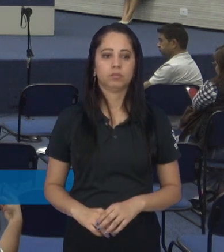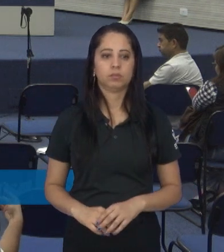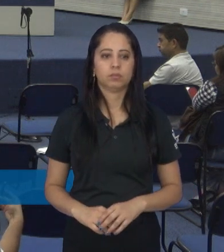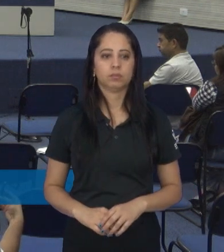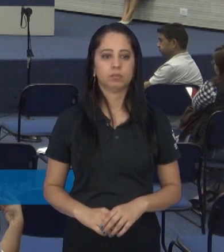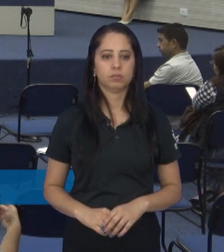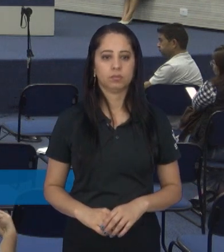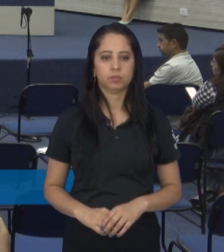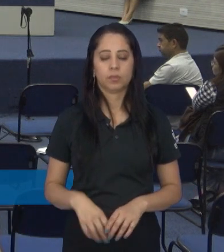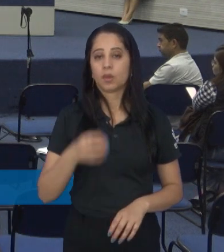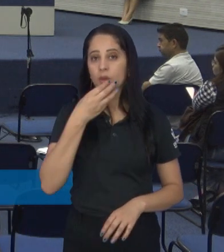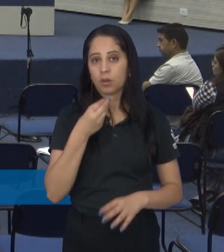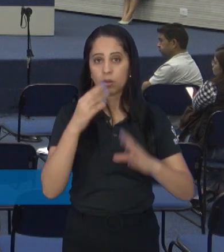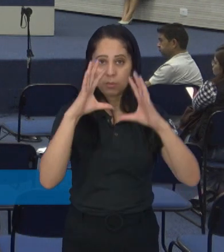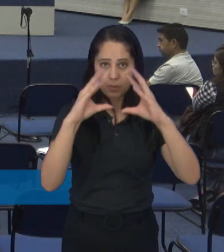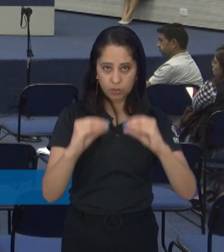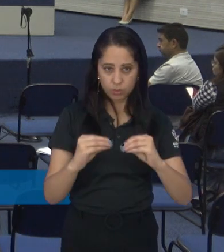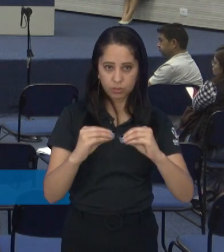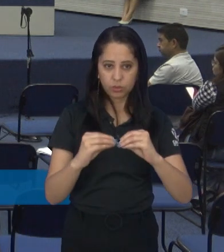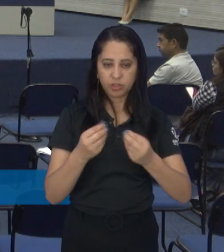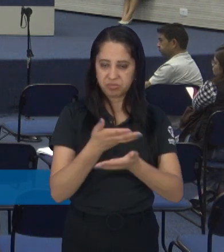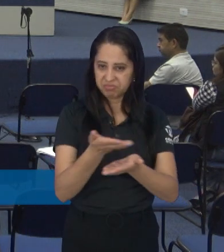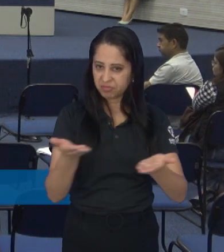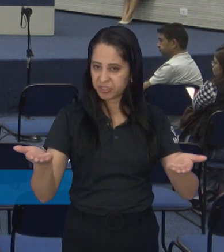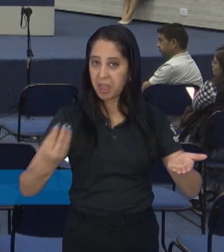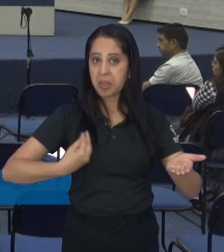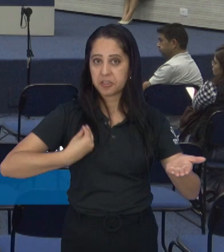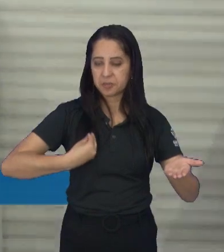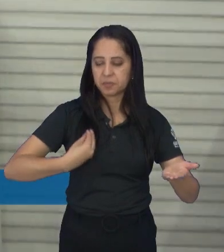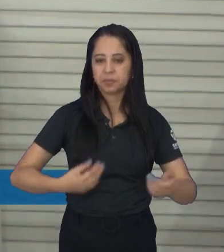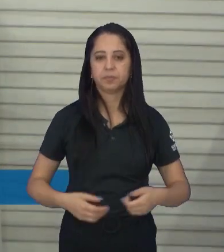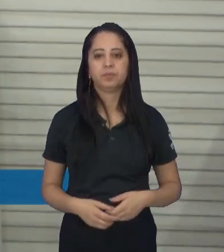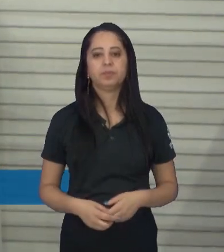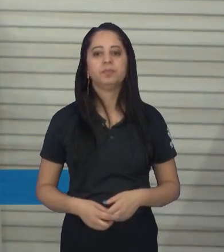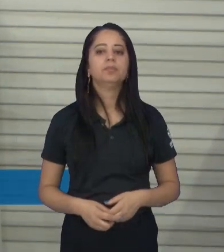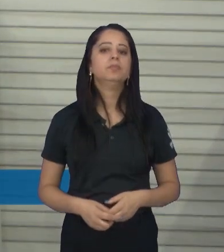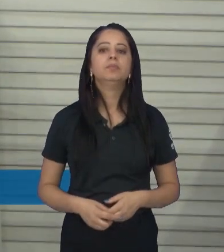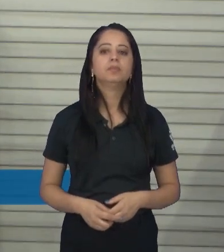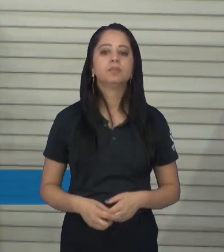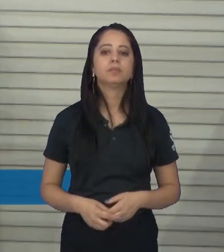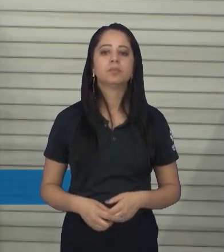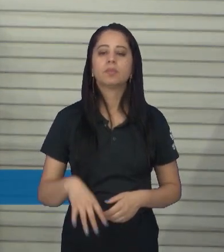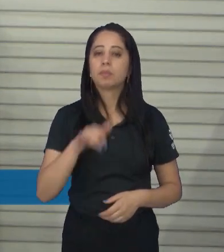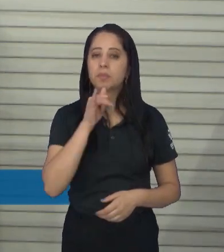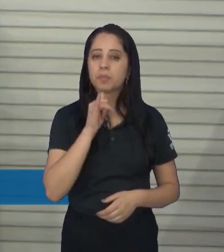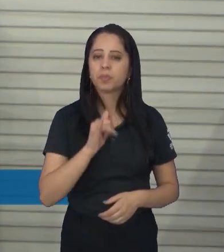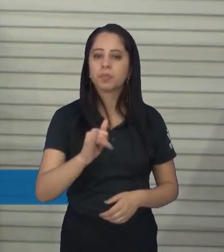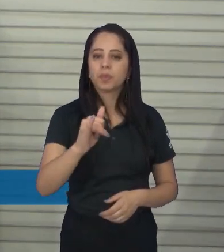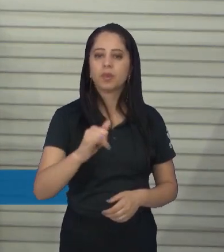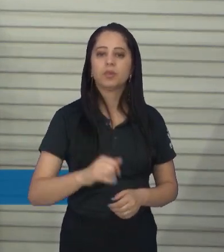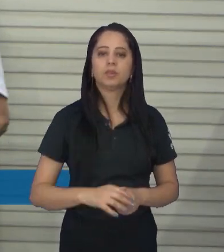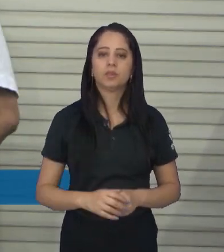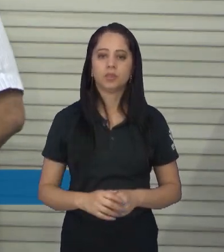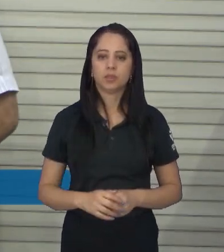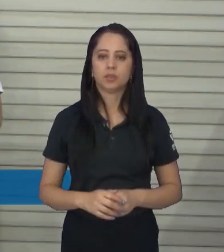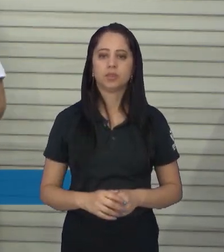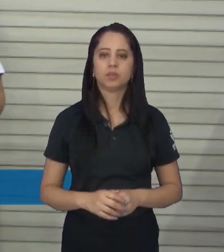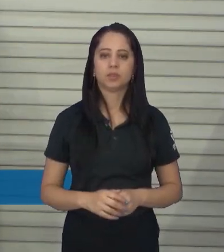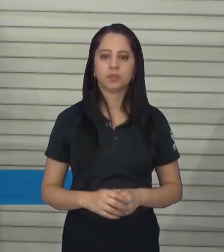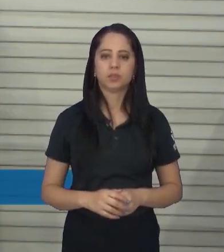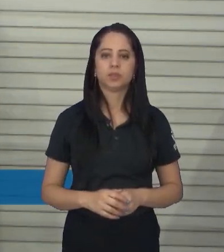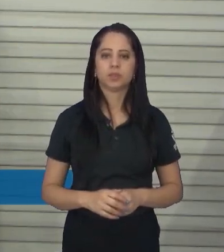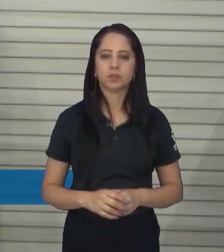Boa noite Boa noite a todos presentes eu quero aqui dizer que o conduto com toda